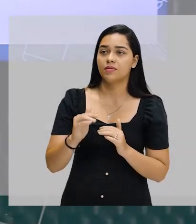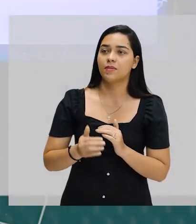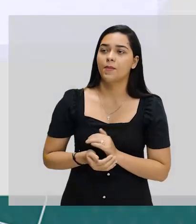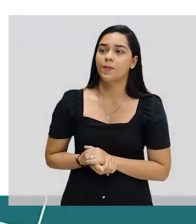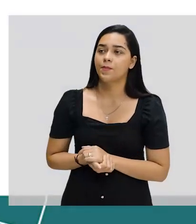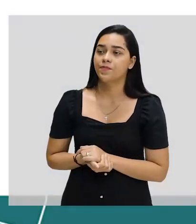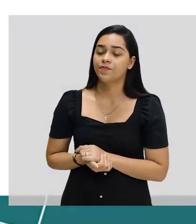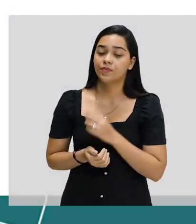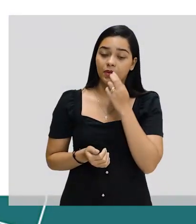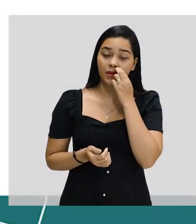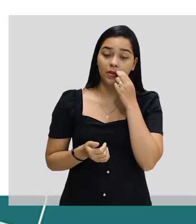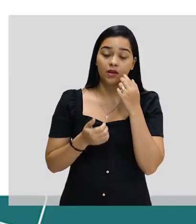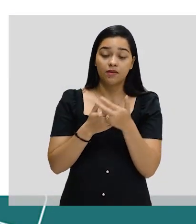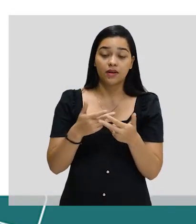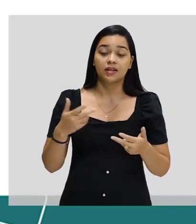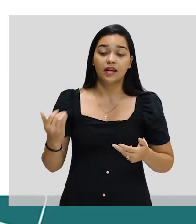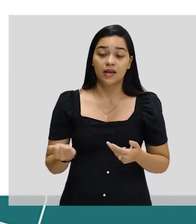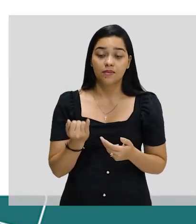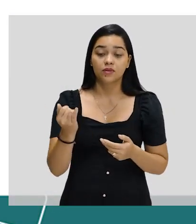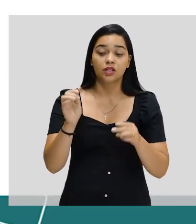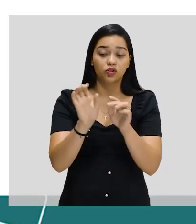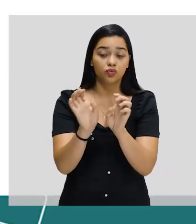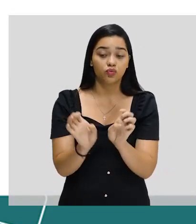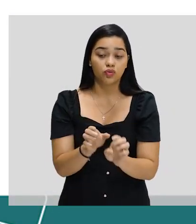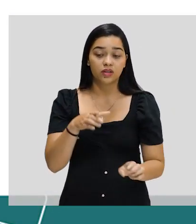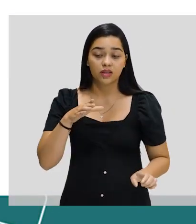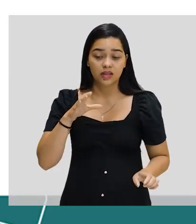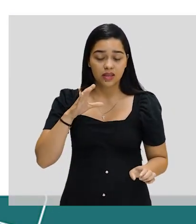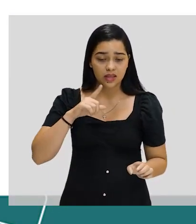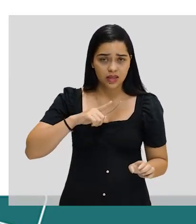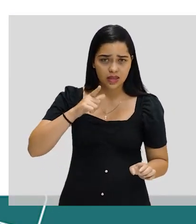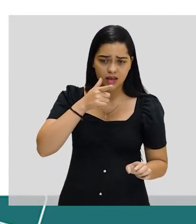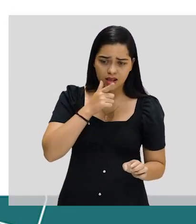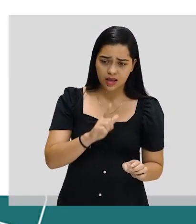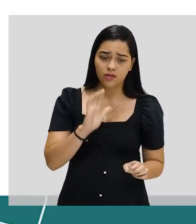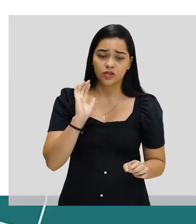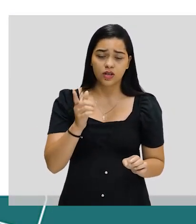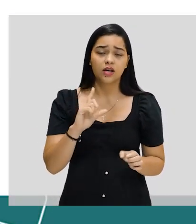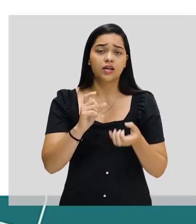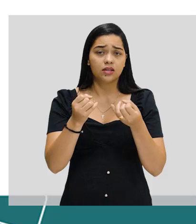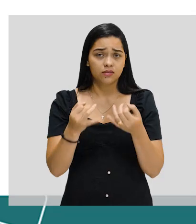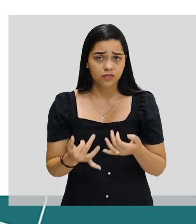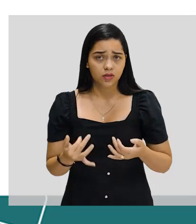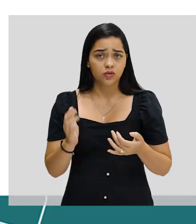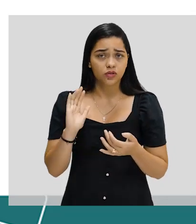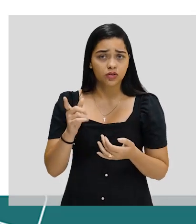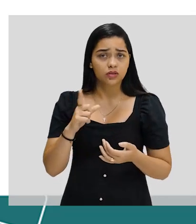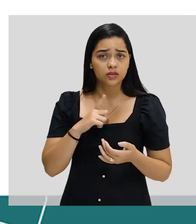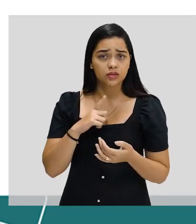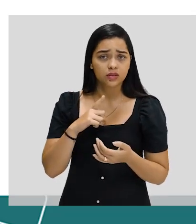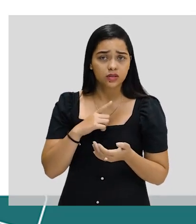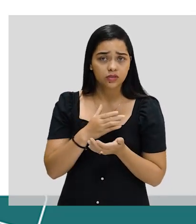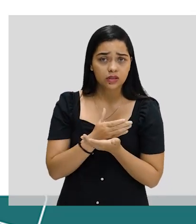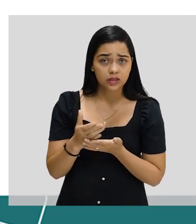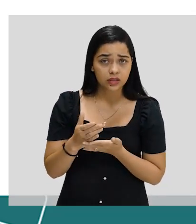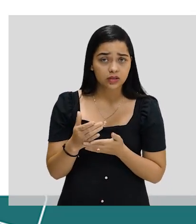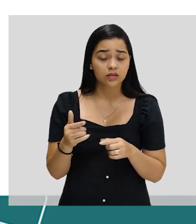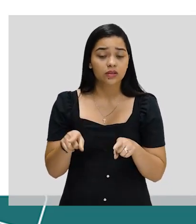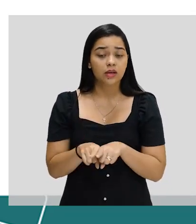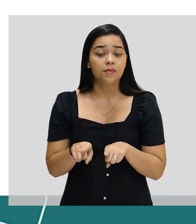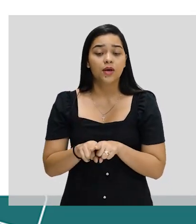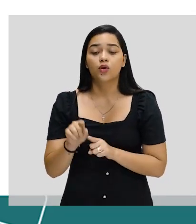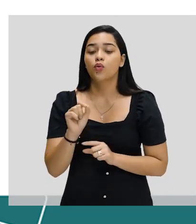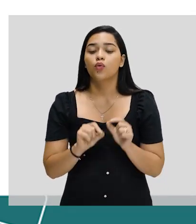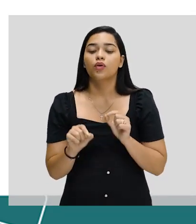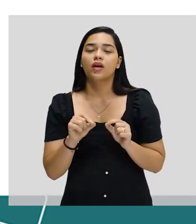bom? As preposições são importantes na estrutura da língua. Nós já falei isso no início.